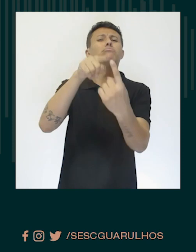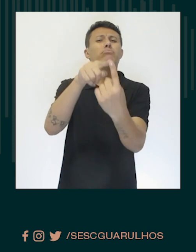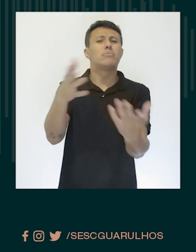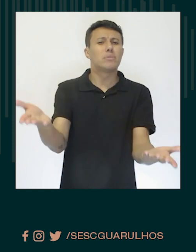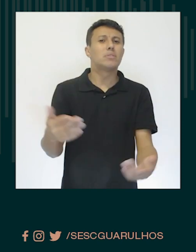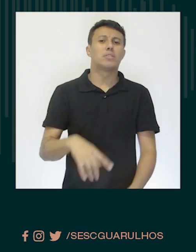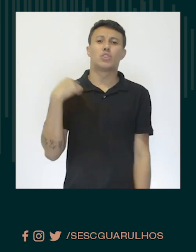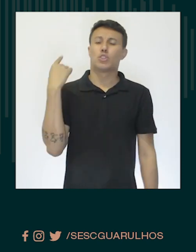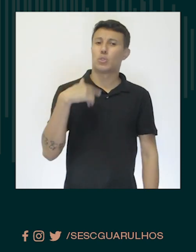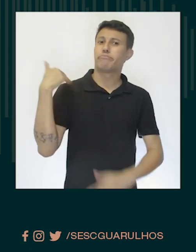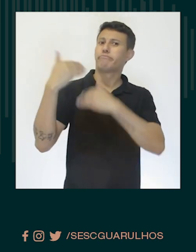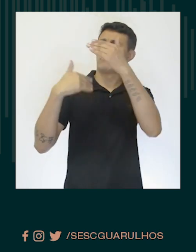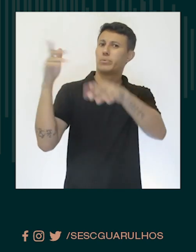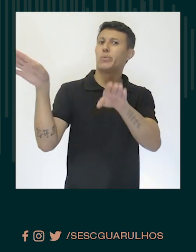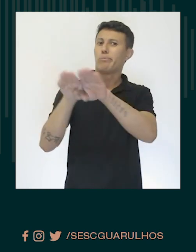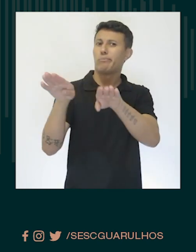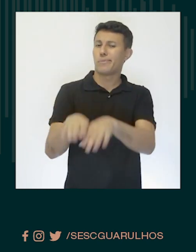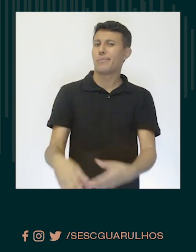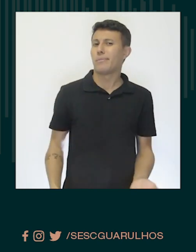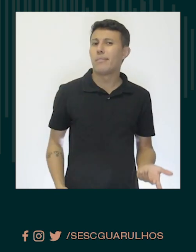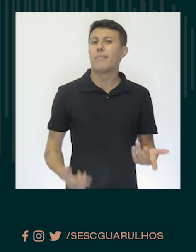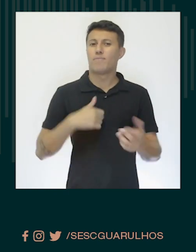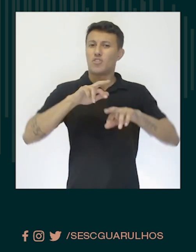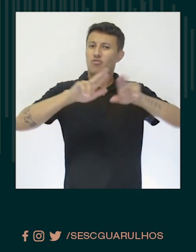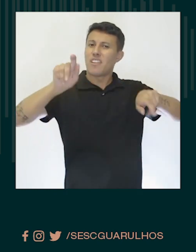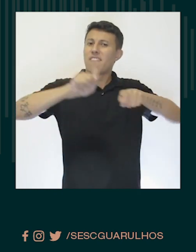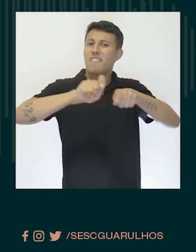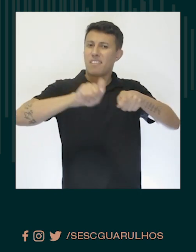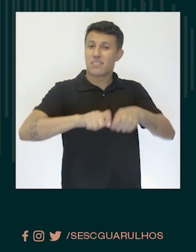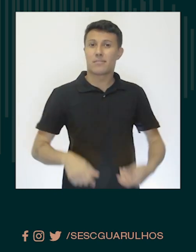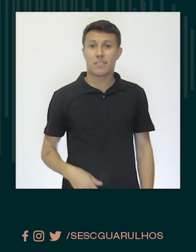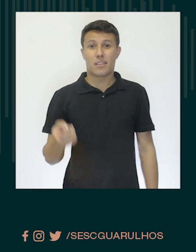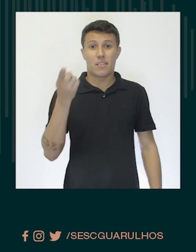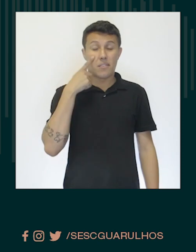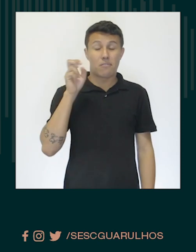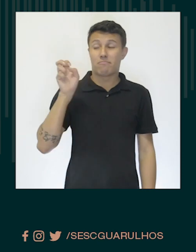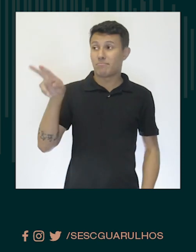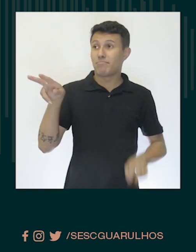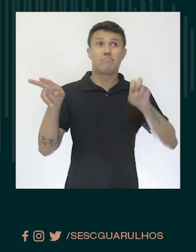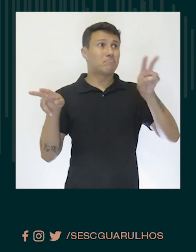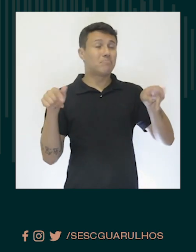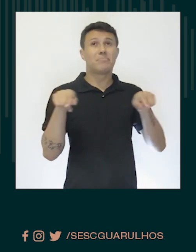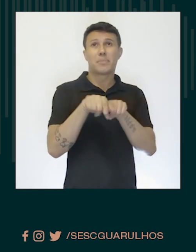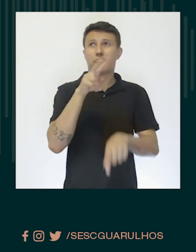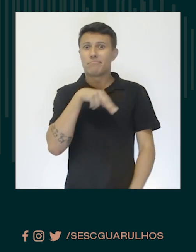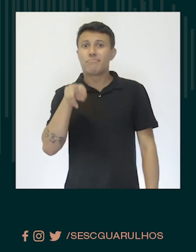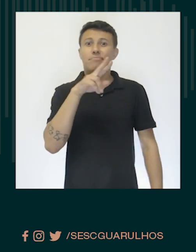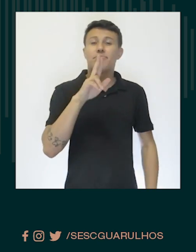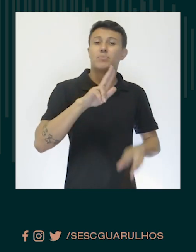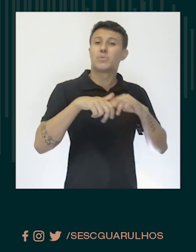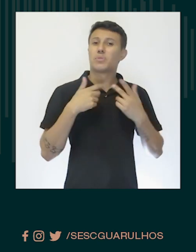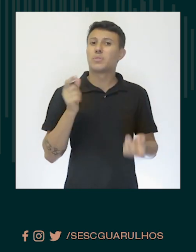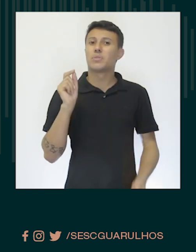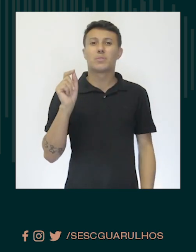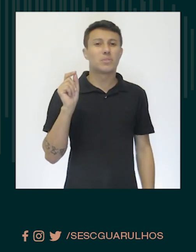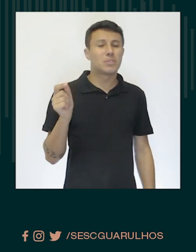a gente vai fazendo a diferença. E olhe pro lado, tá ligado? É, eu gosto muito, eu sou muito inspirado